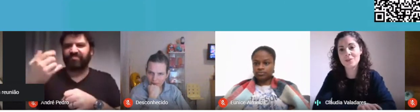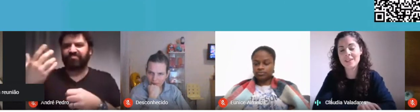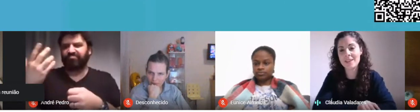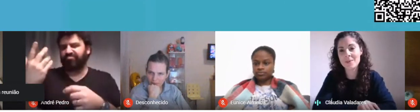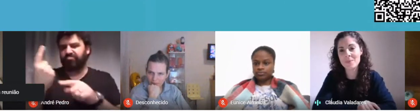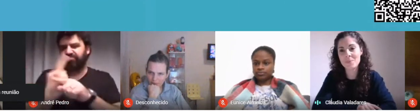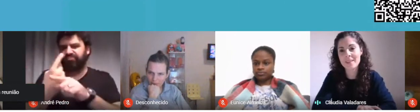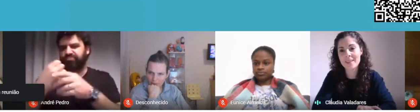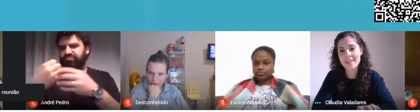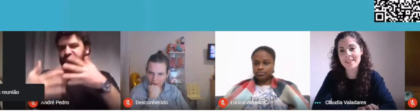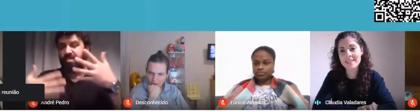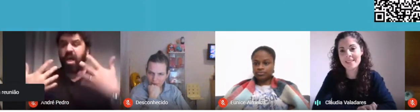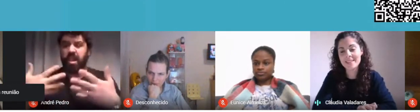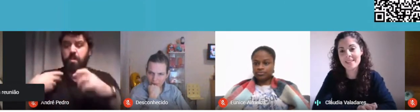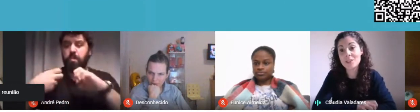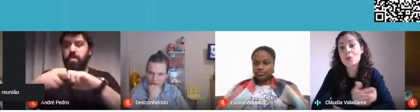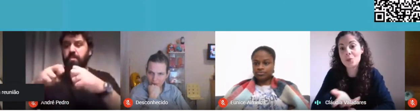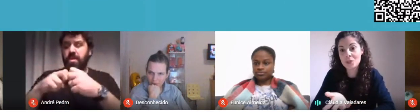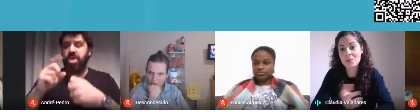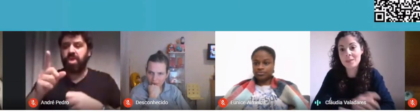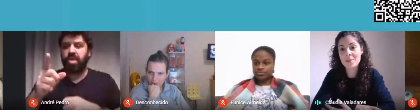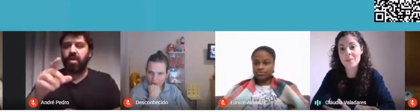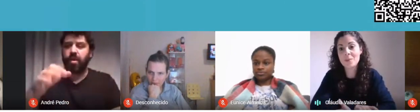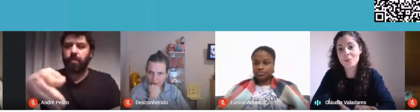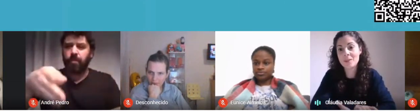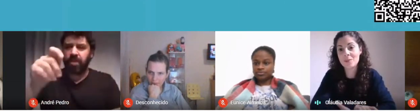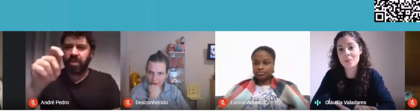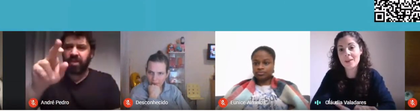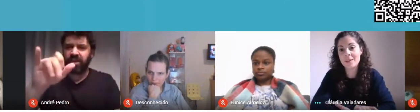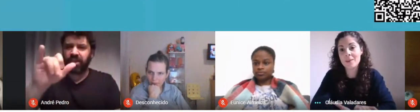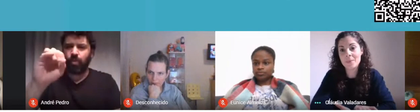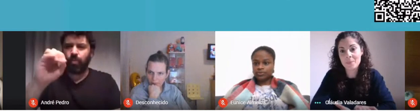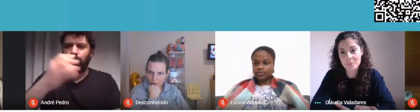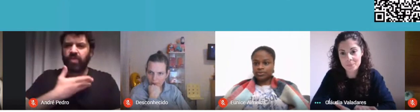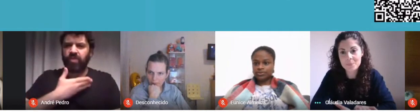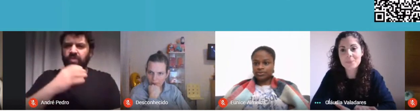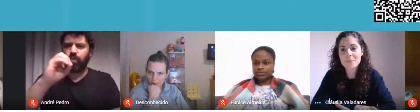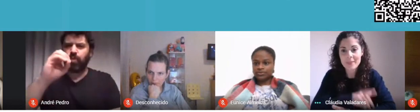necessários de substituir também, portanto,